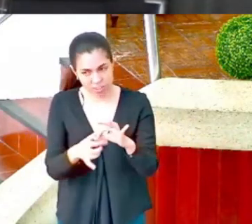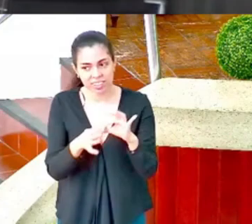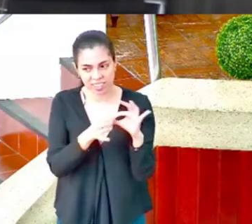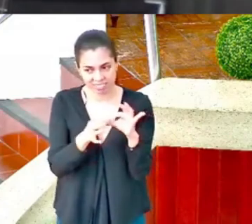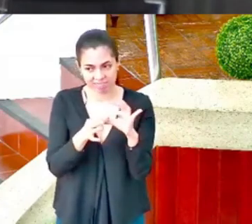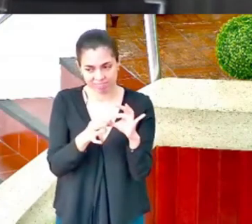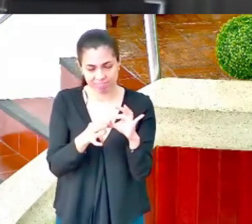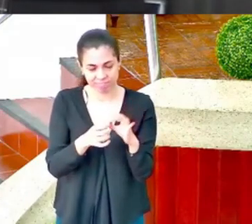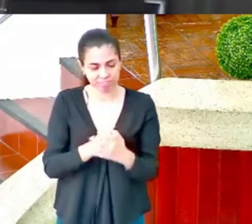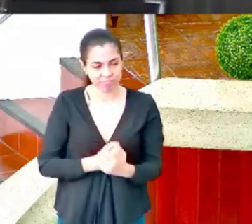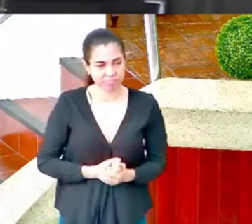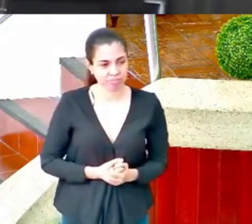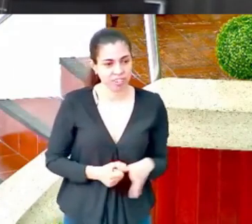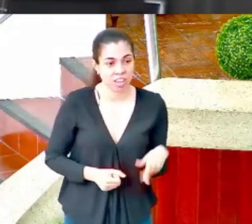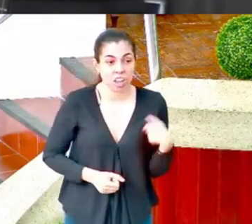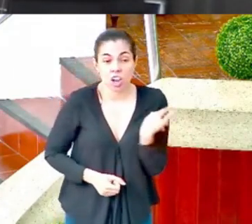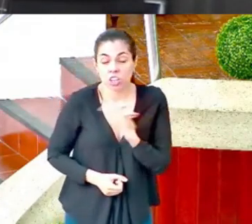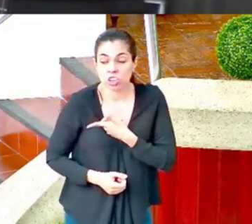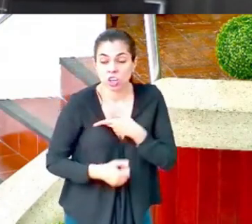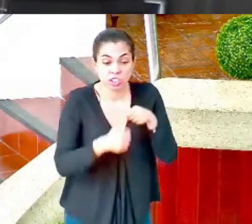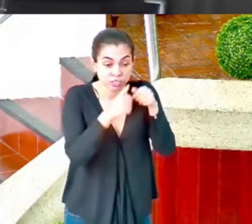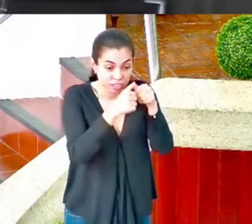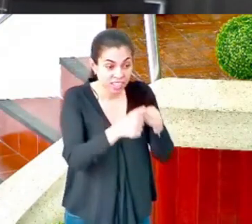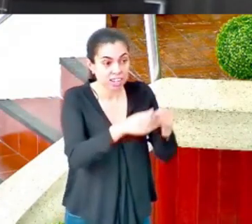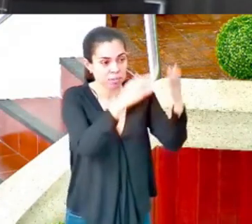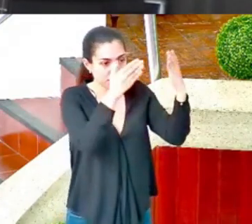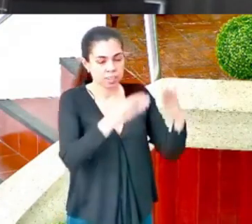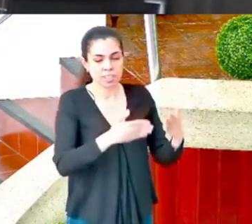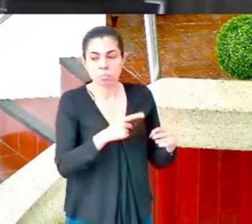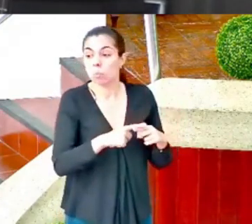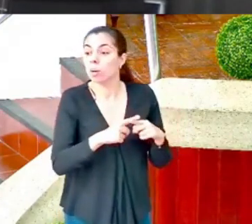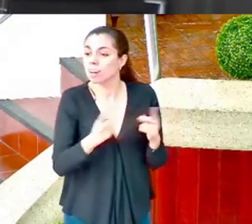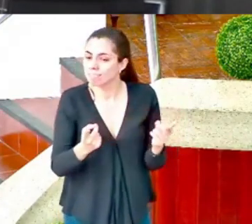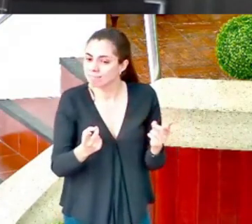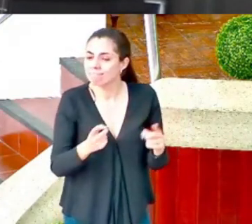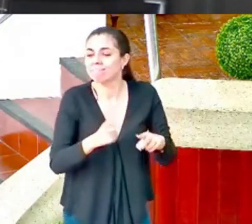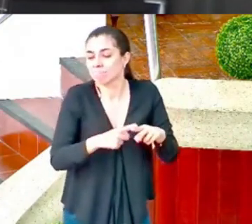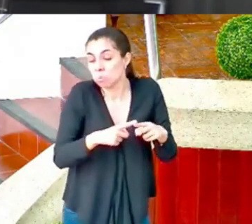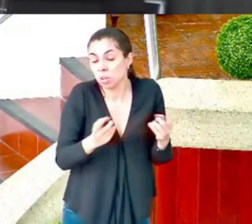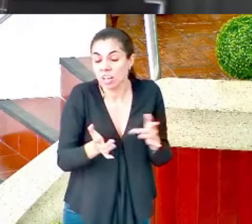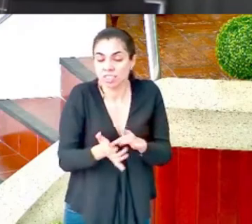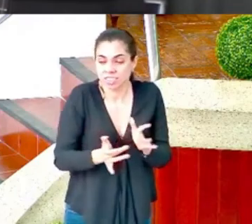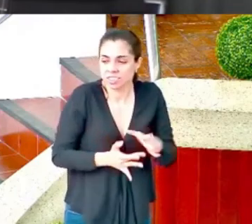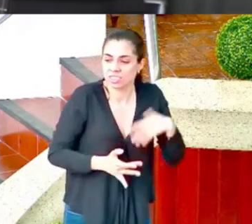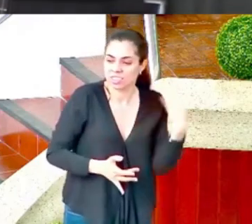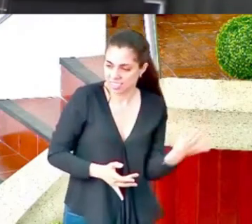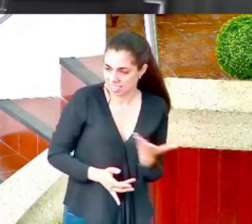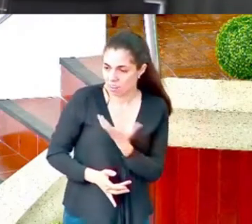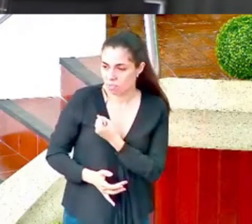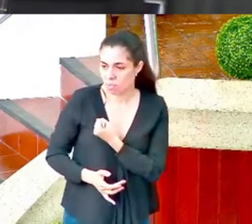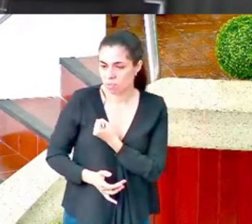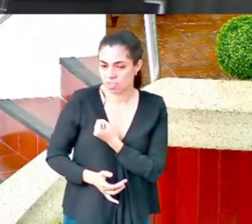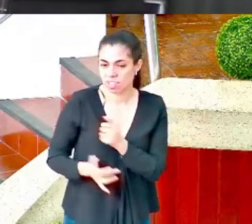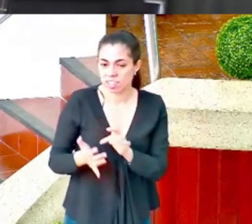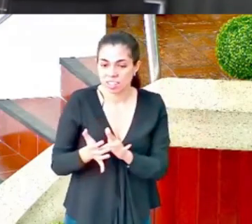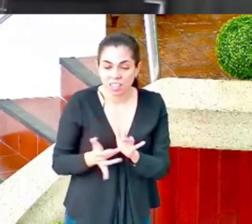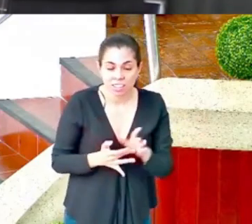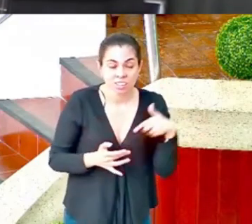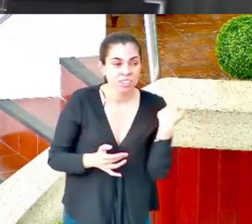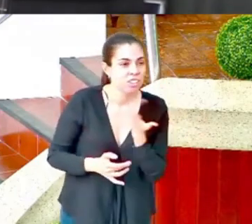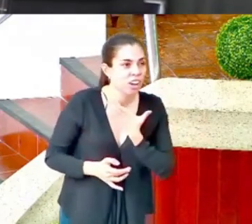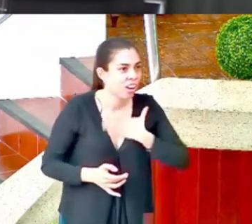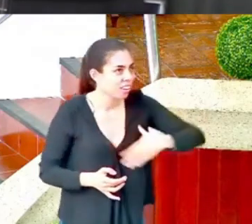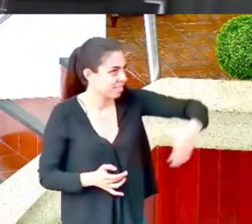só ficamos na presença de Deus por meio de Jesus Cristo. Então ele exerce esse reinado, nós somos os súditos do